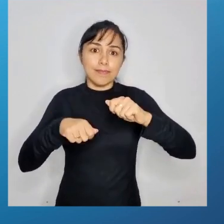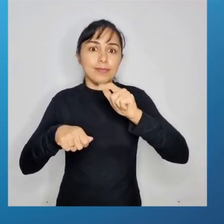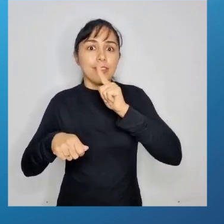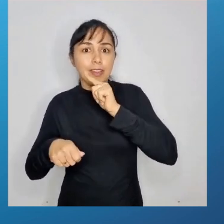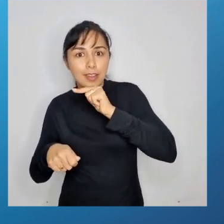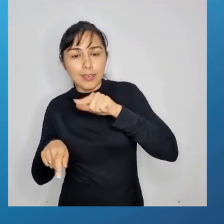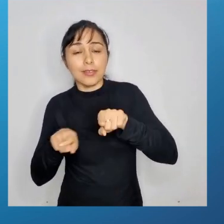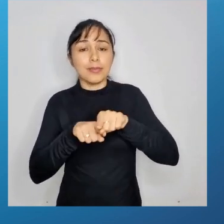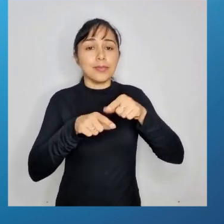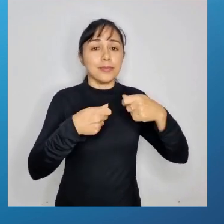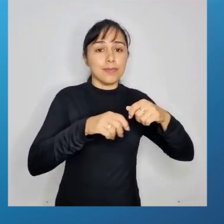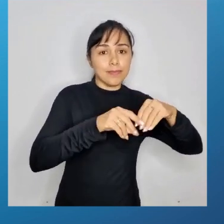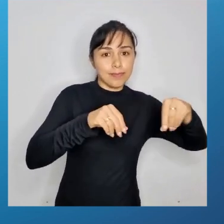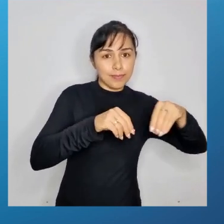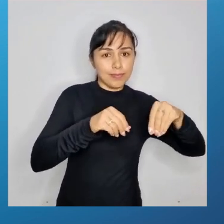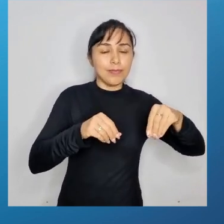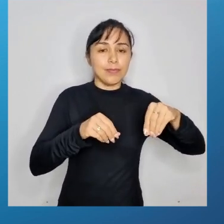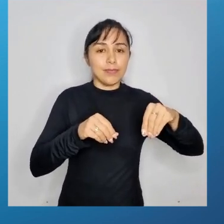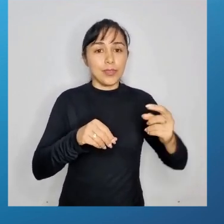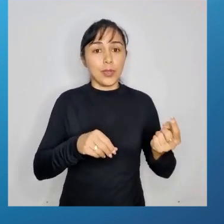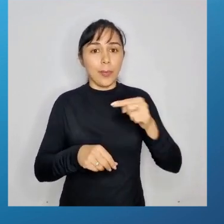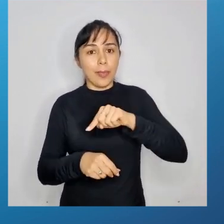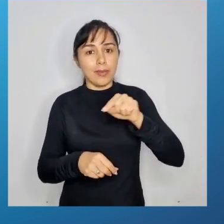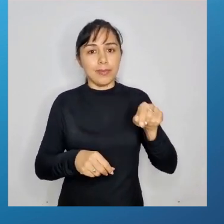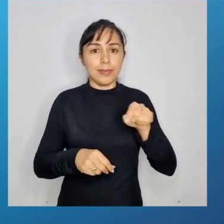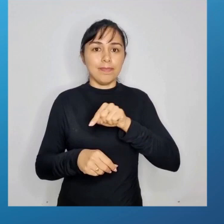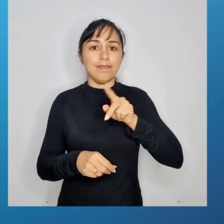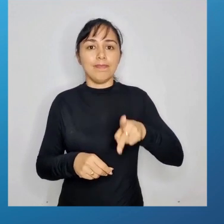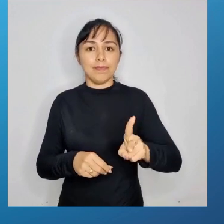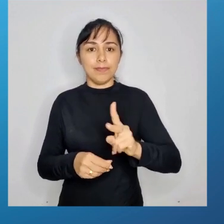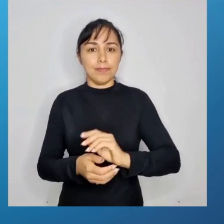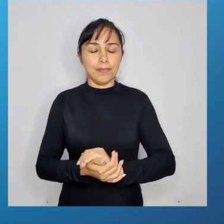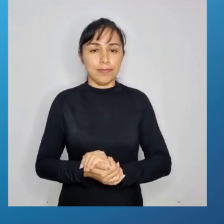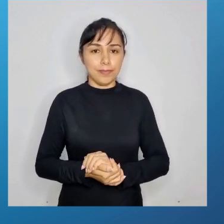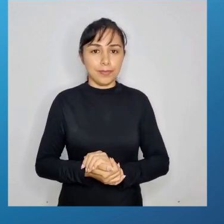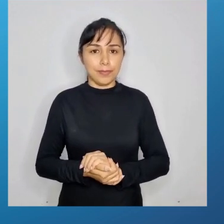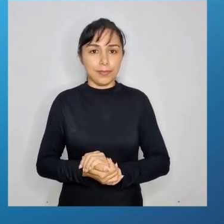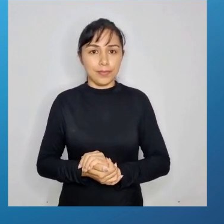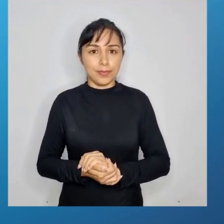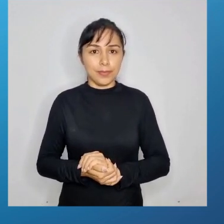uma necessidade muito grande de ambientes úmidos para a troca gasosa.